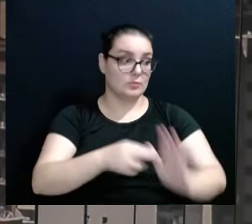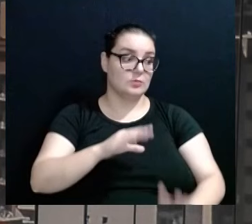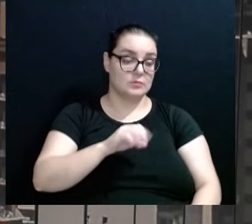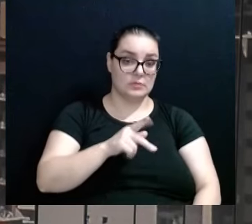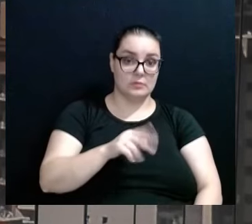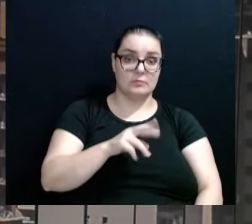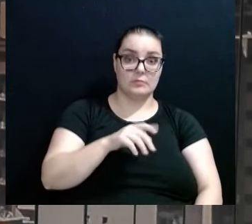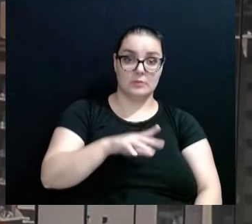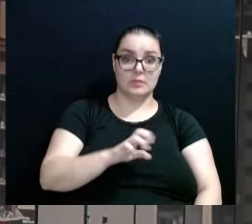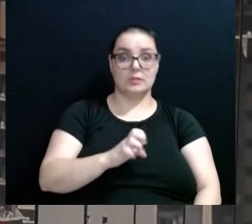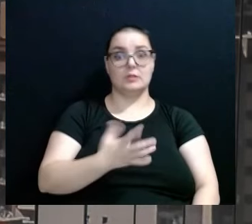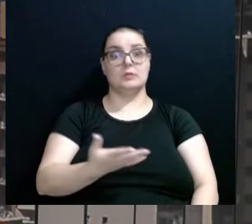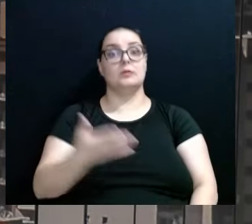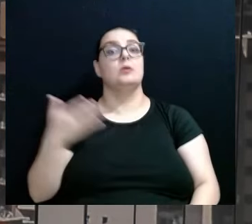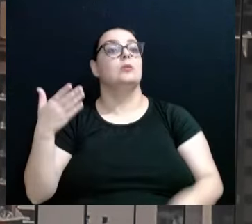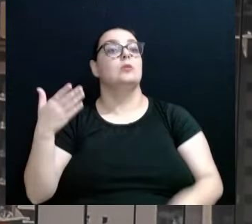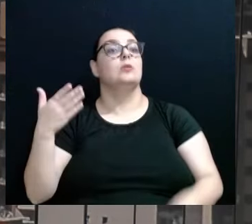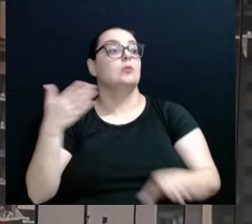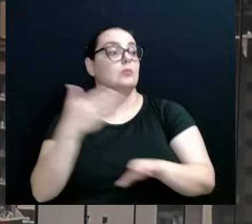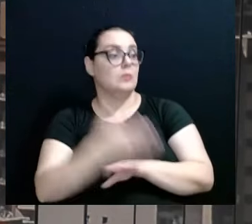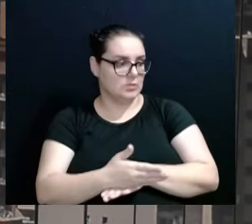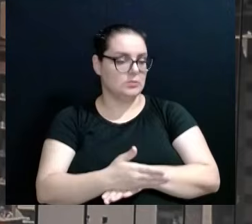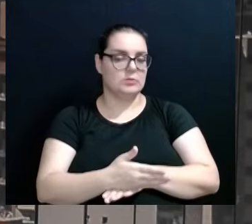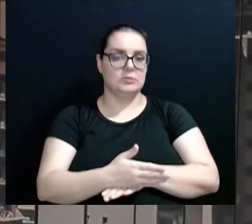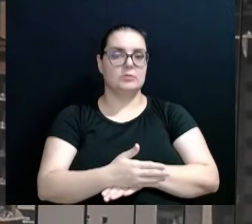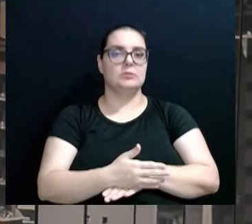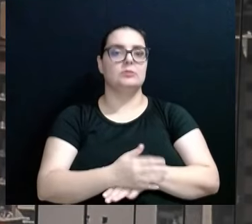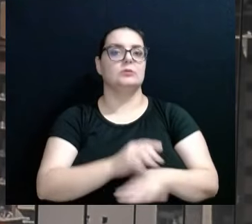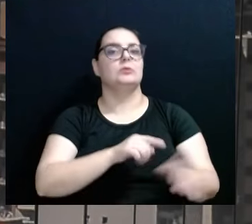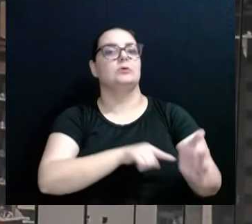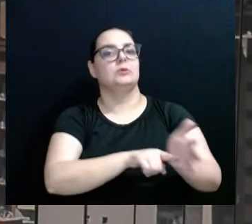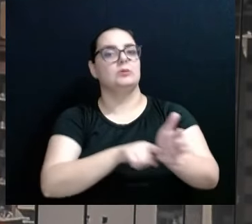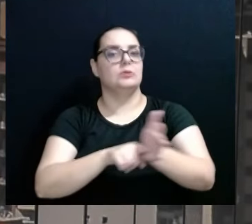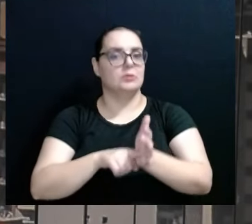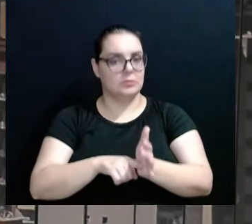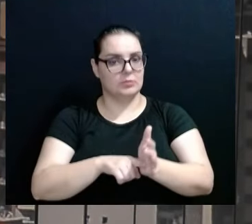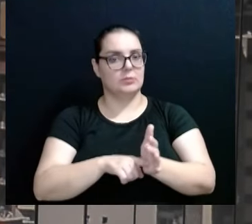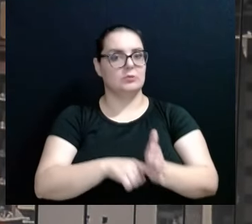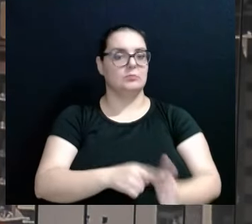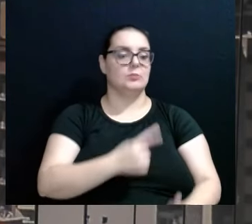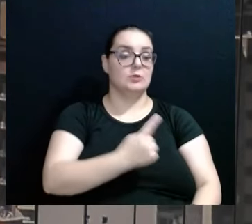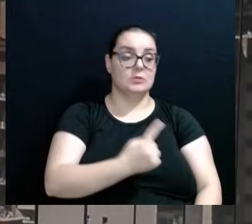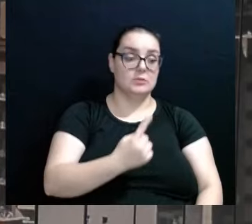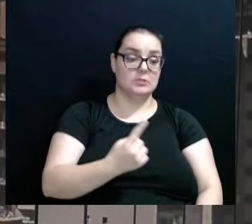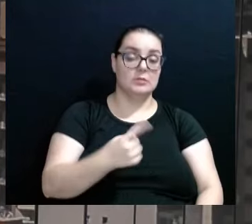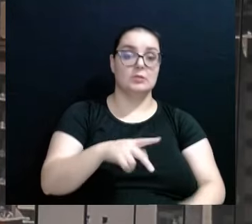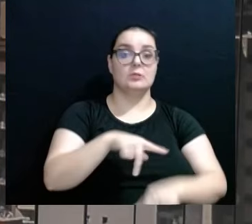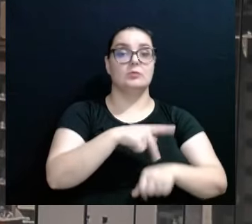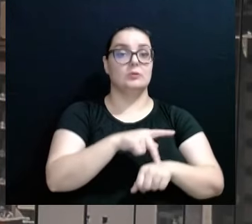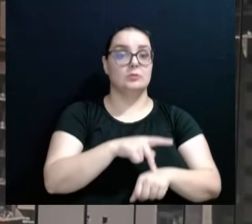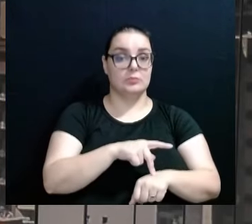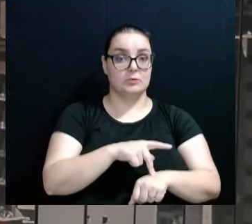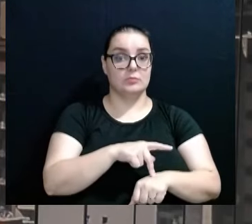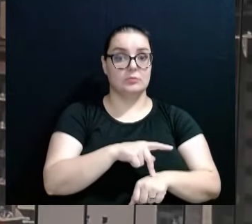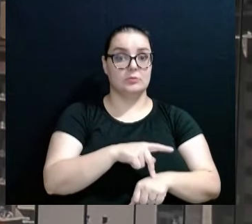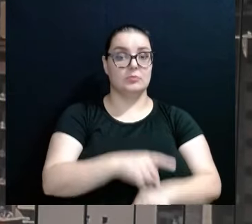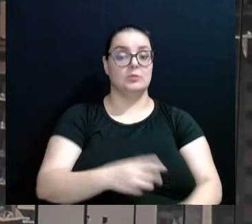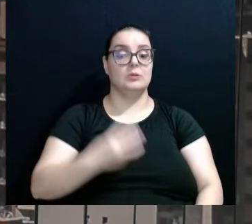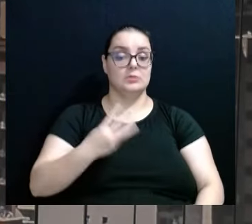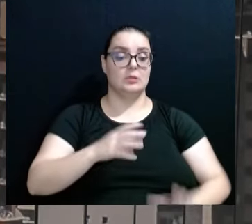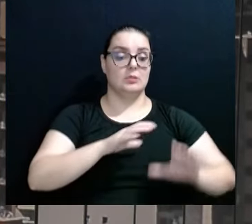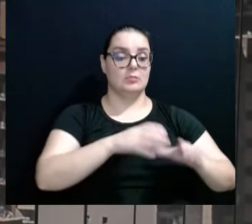senhor como representante do CEPAGRE da Unicamp, participando aí desse rol desses pesquisadores por 111